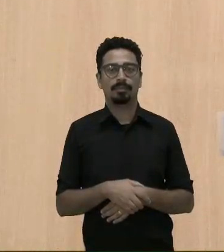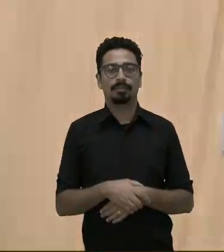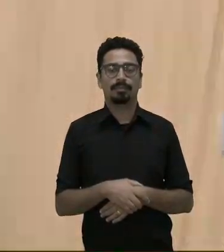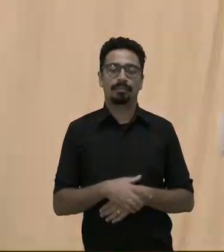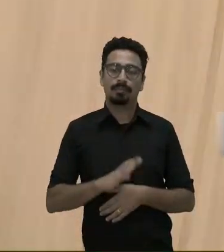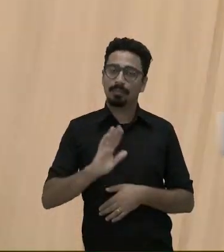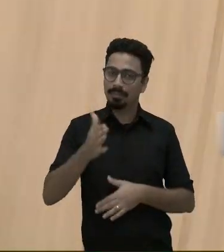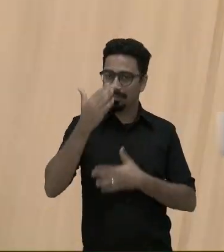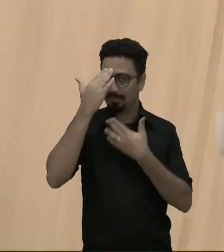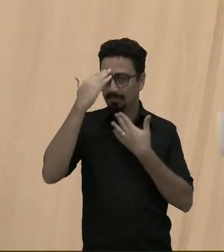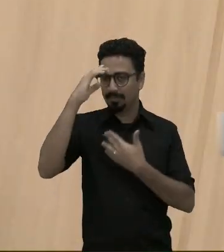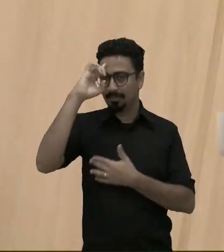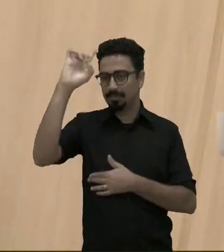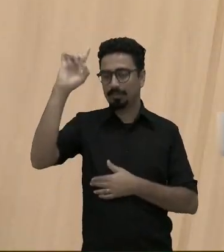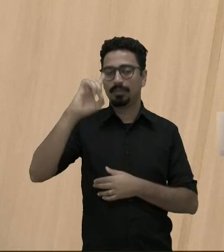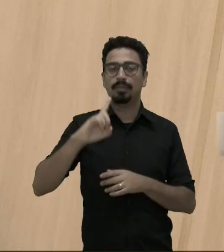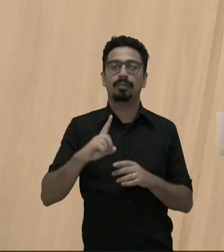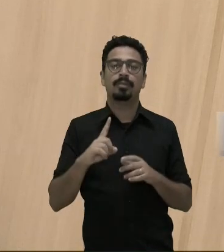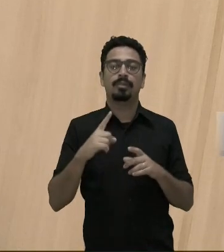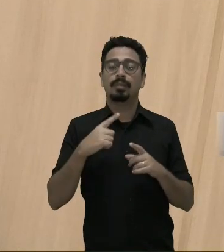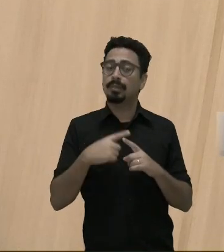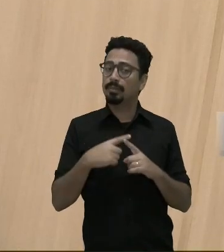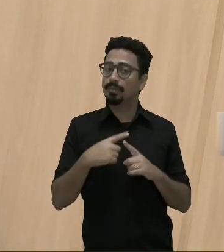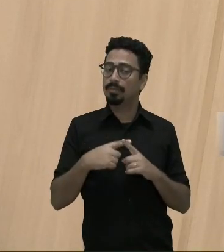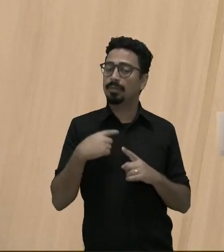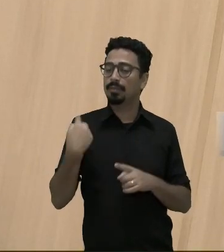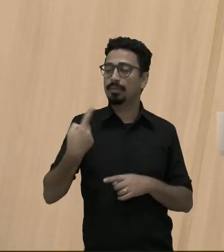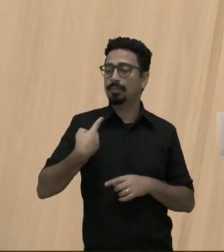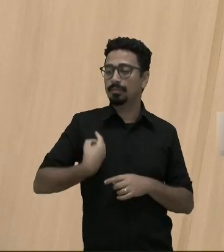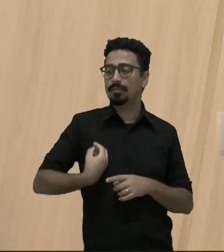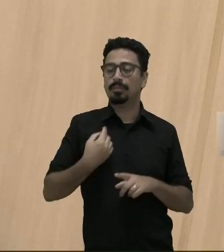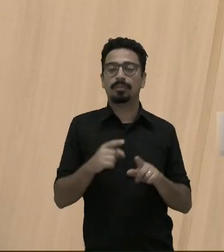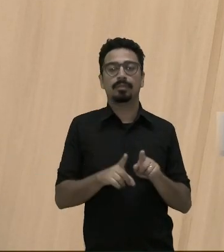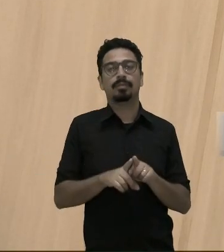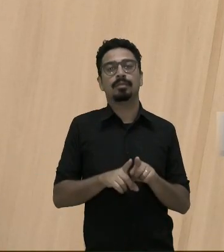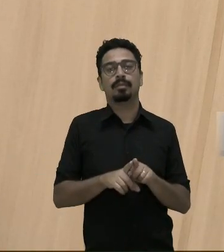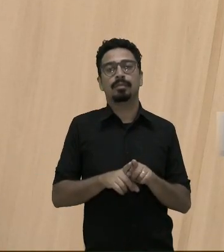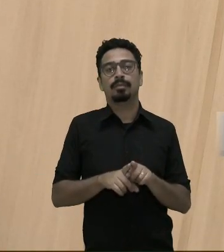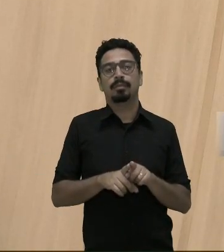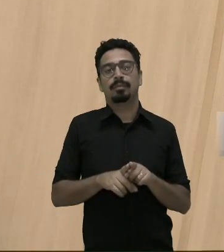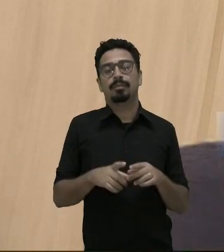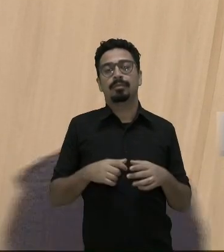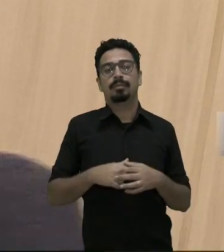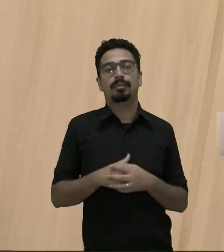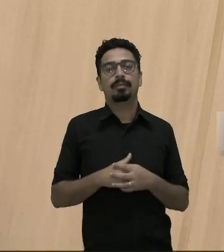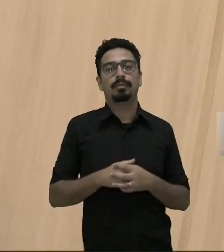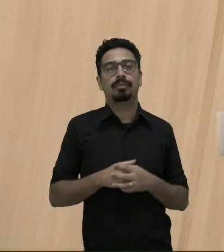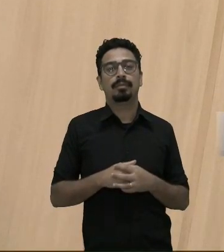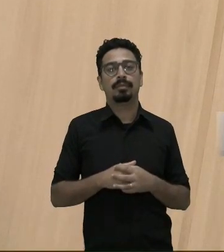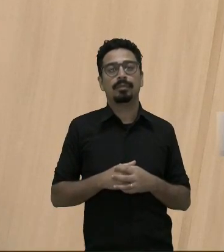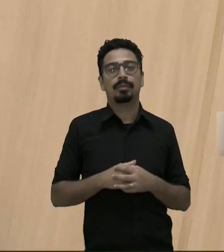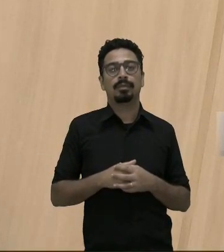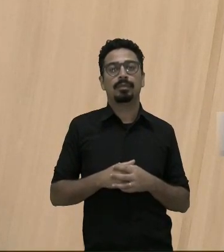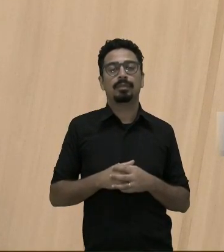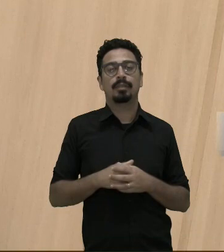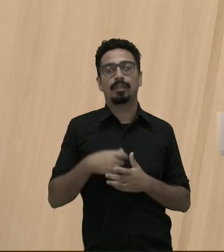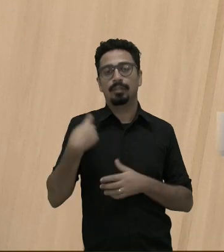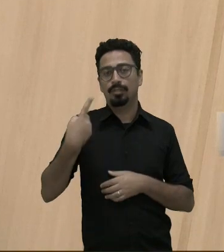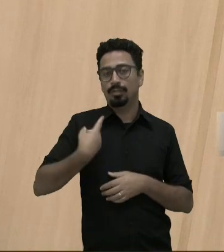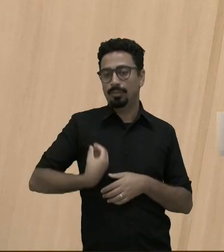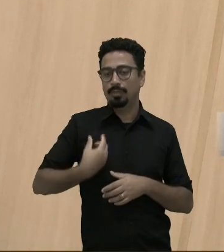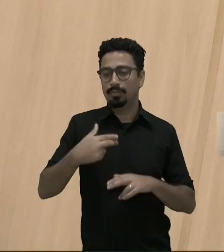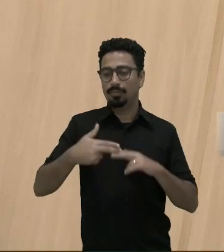Quero agradecer a Deus pelas nossas vidas. Nós estamos hoje aqui porque Ele está permitindo.